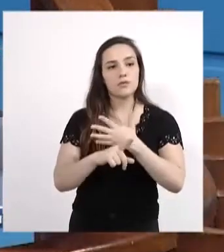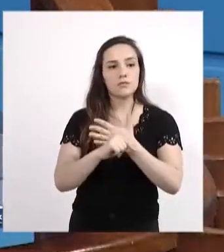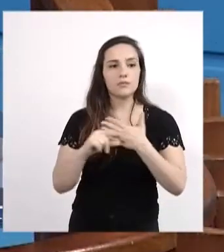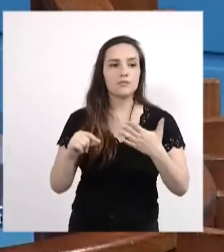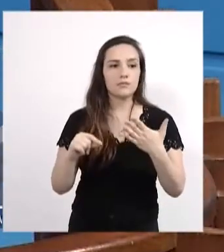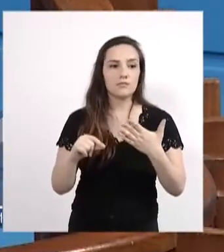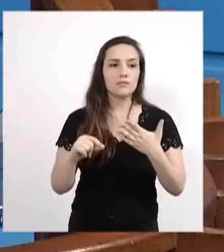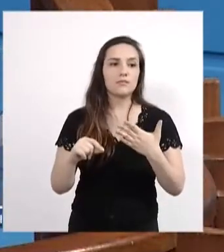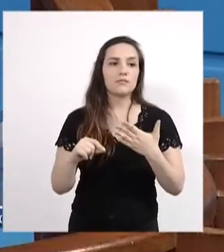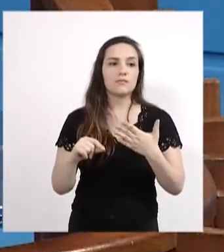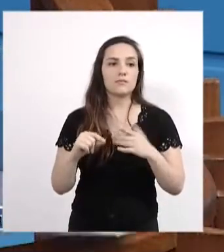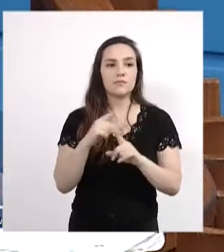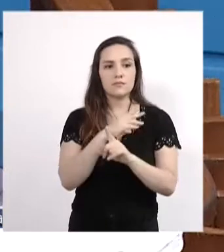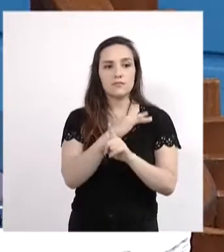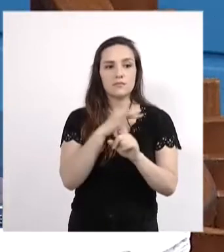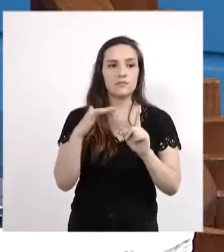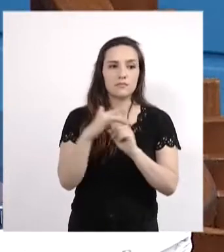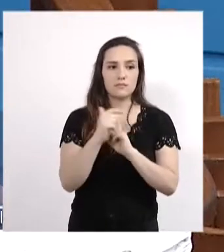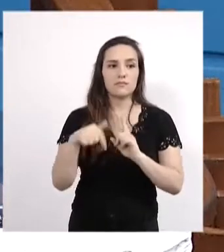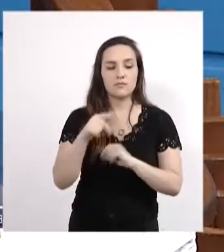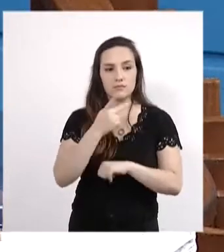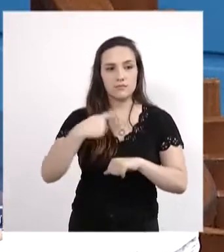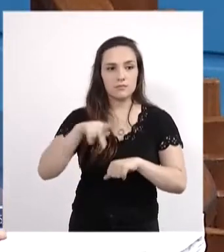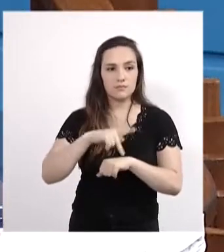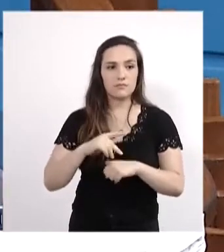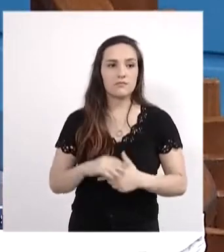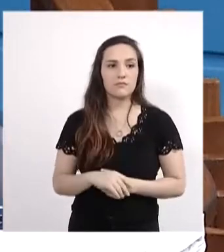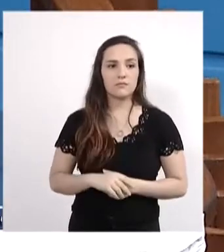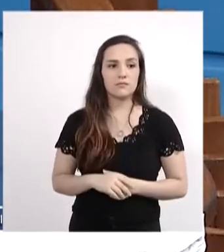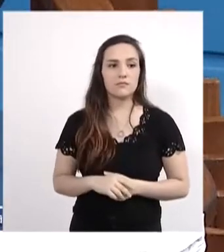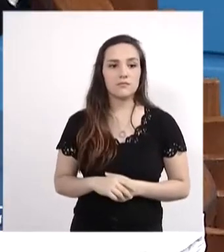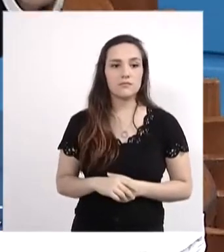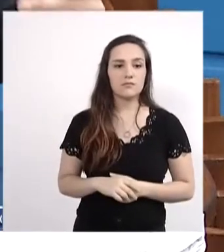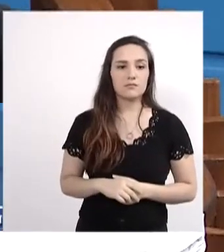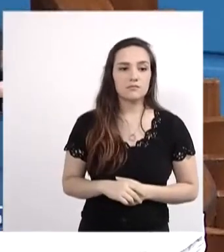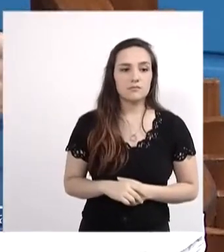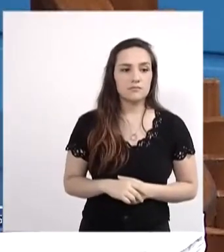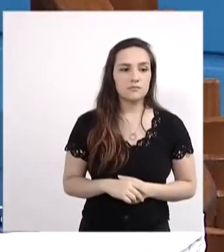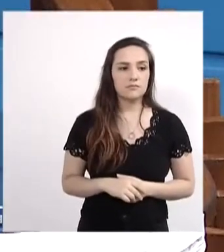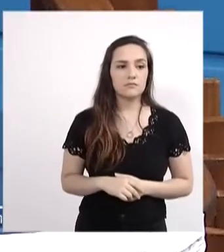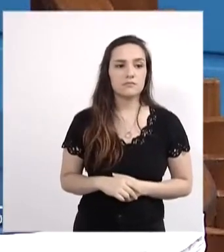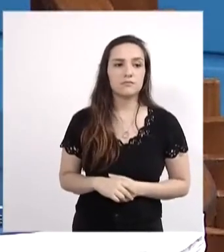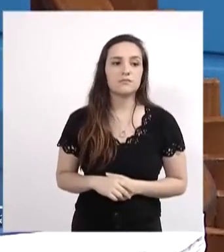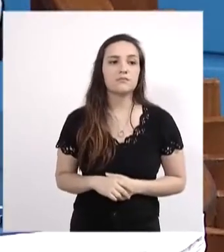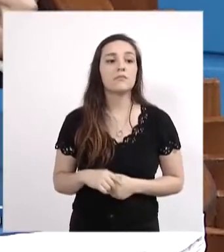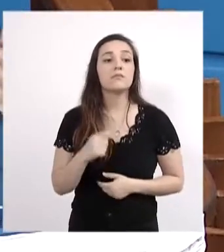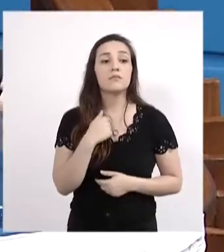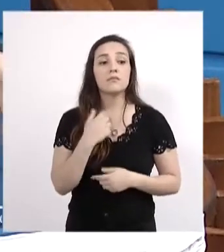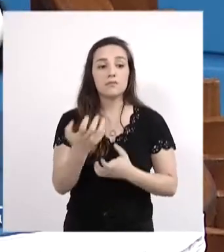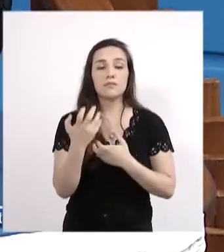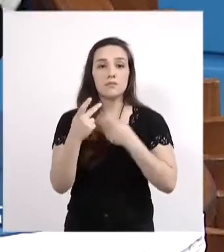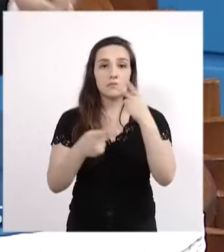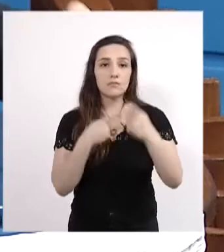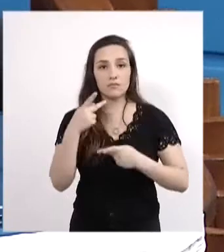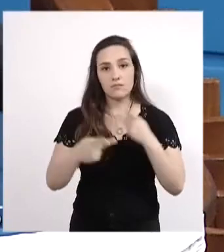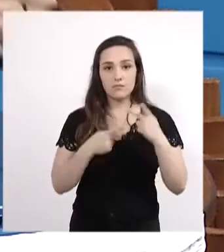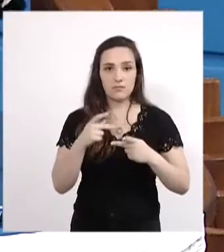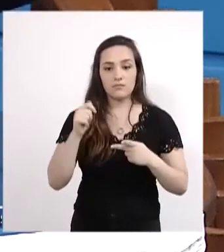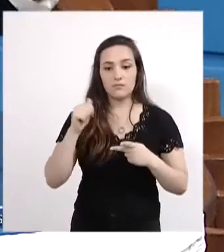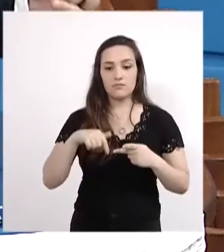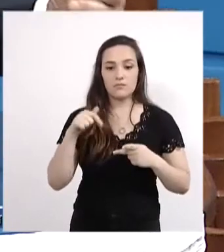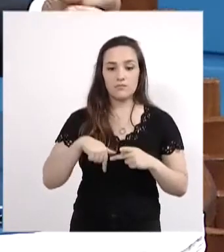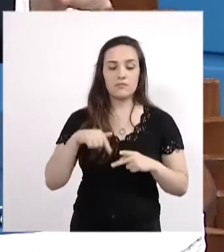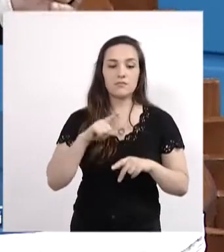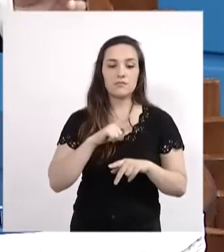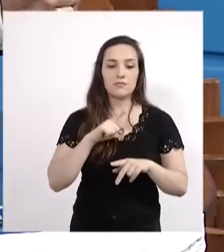nosso país. Eu queria dizer que no zoneamento agroecológico que foi